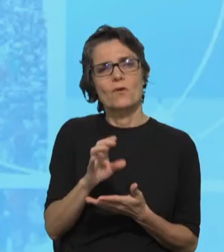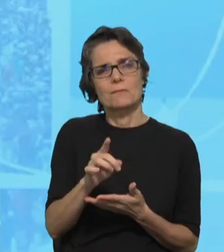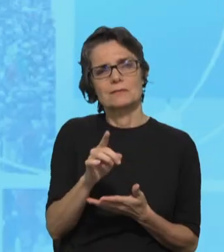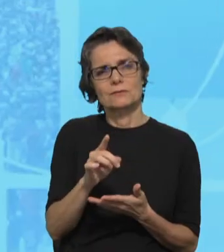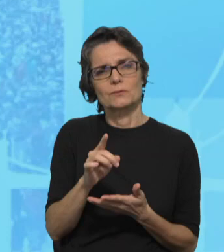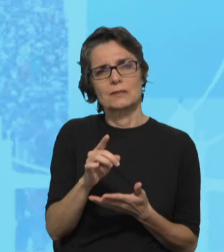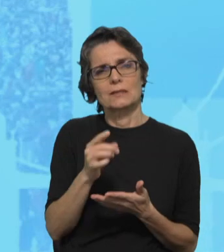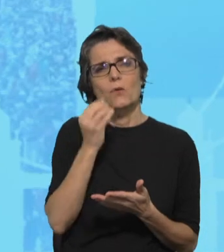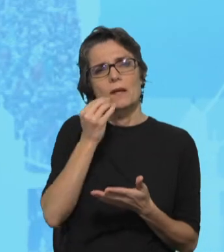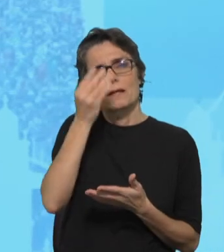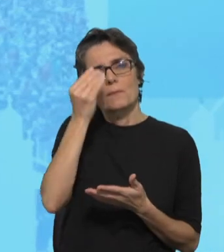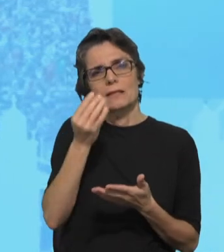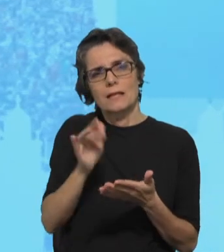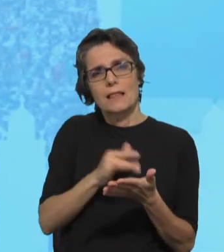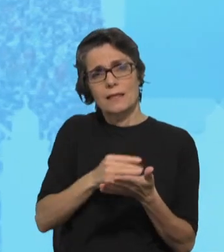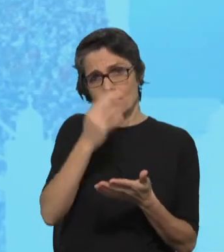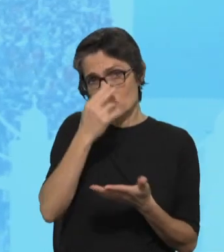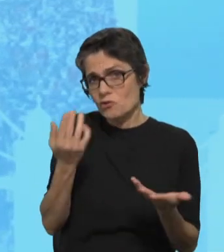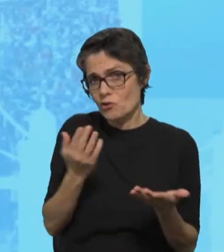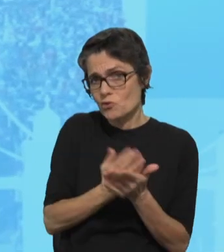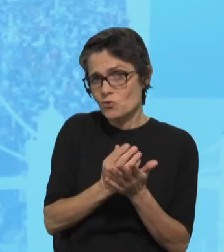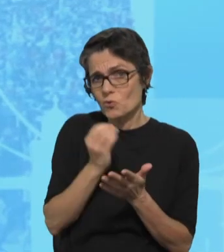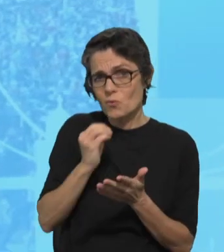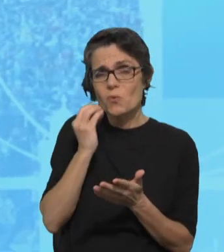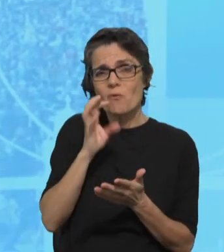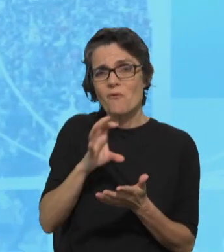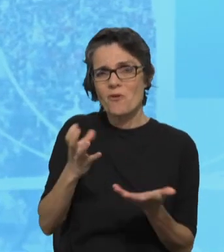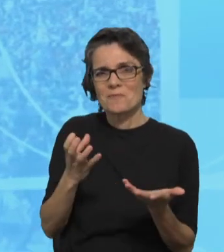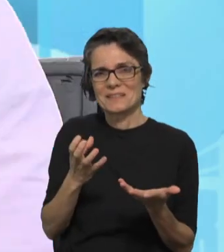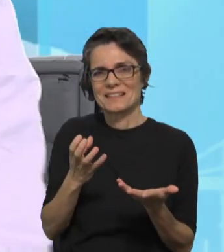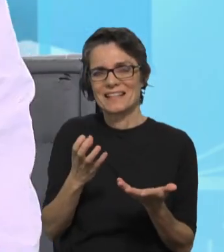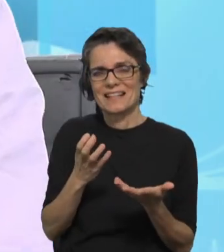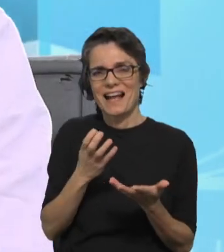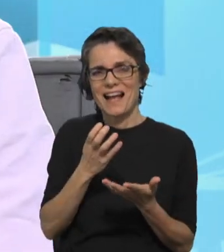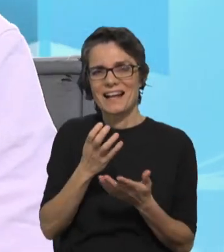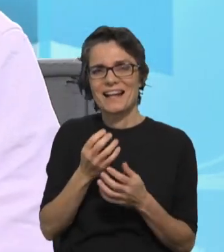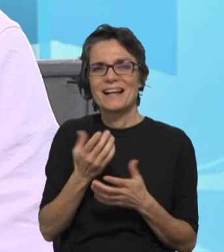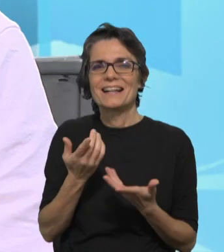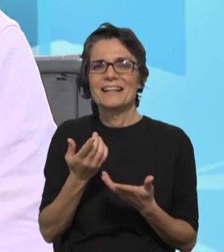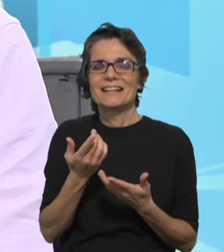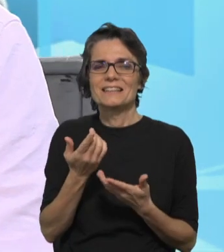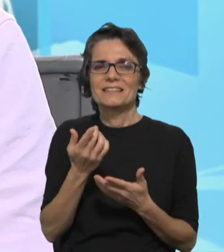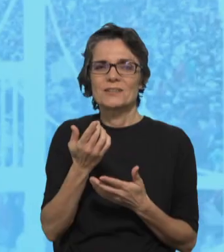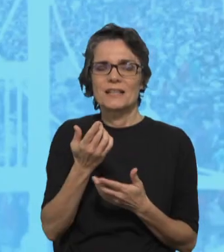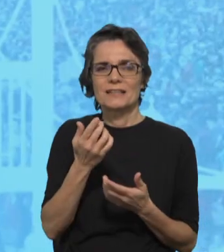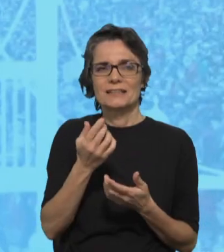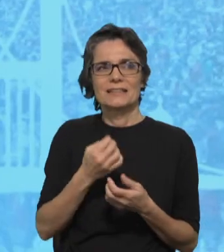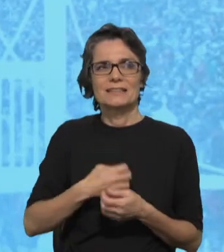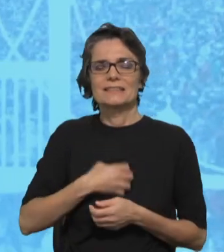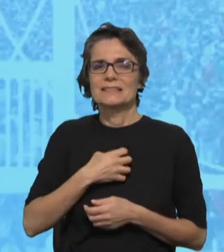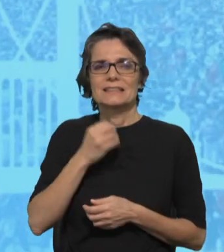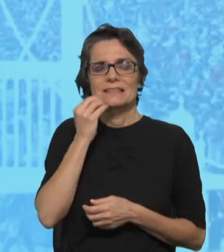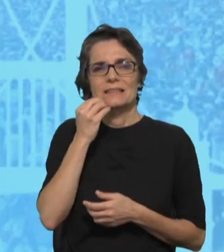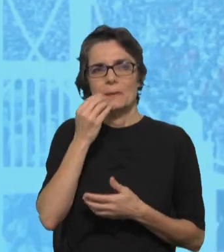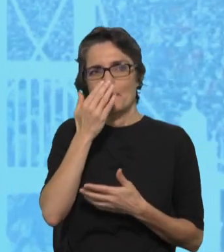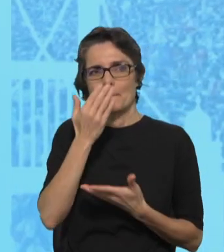pelos livros da história, terá estudado nas aulas, que peso tem esta Revolução de Abril na sua